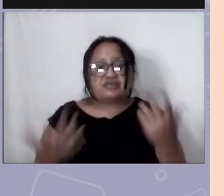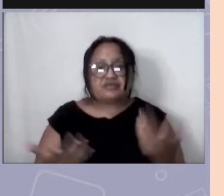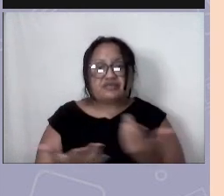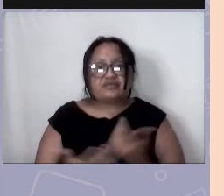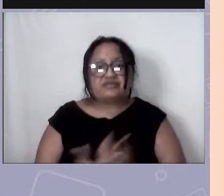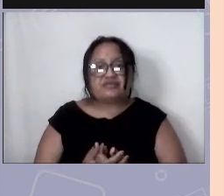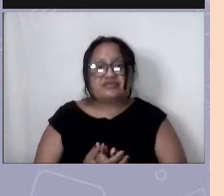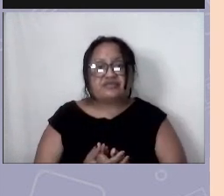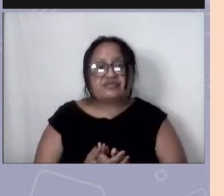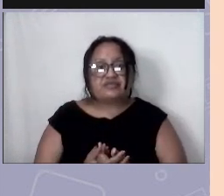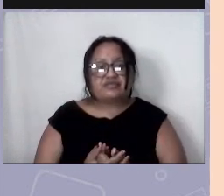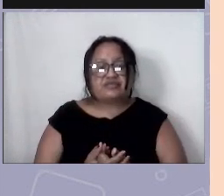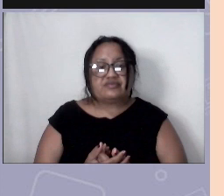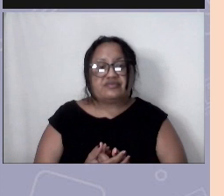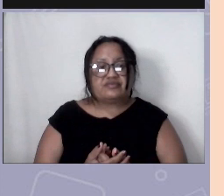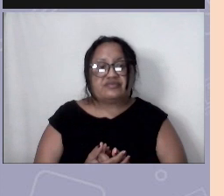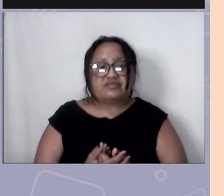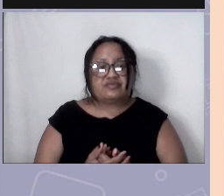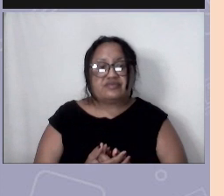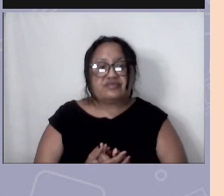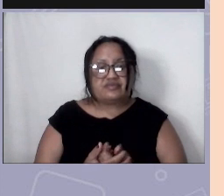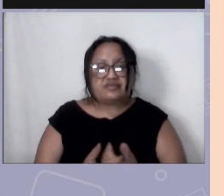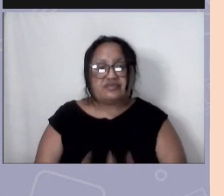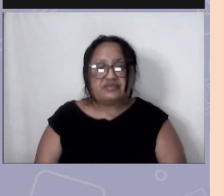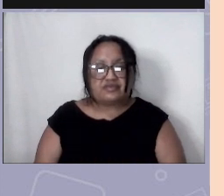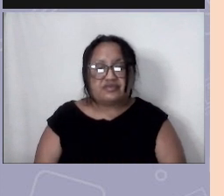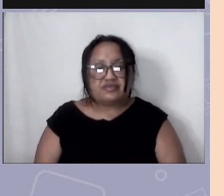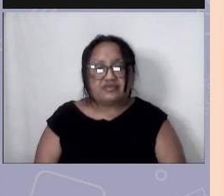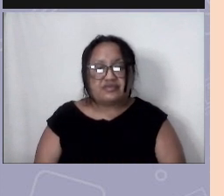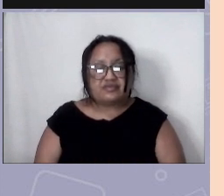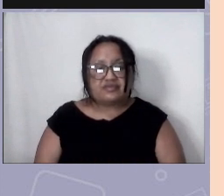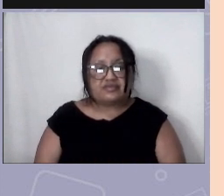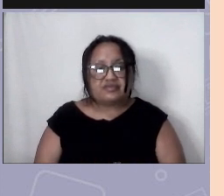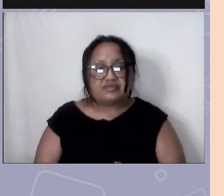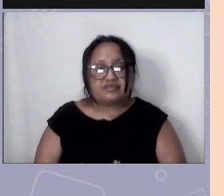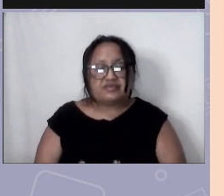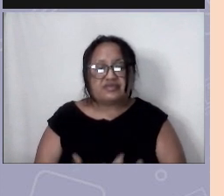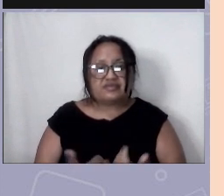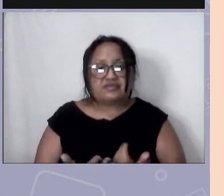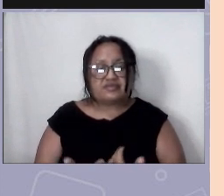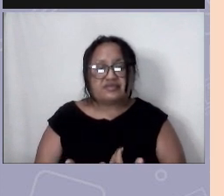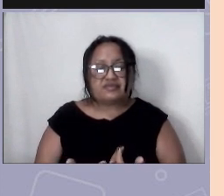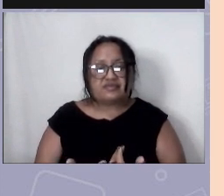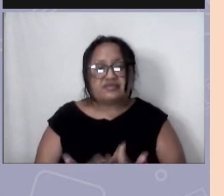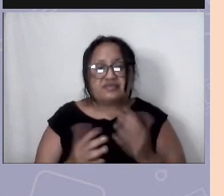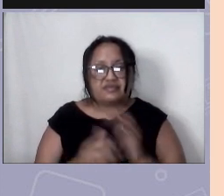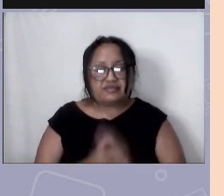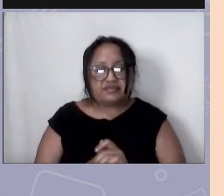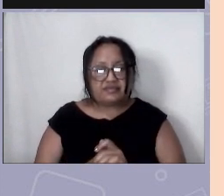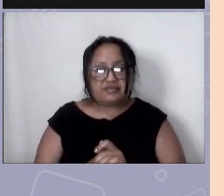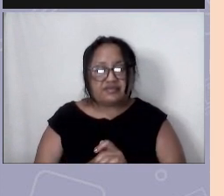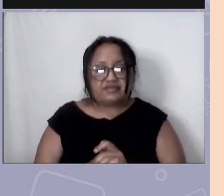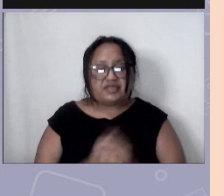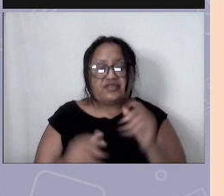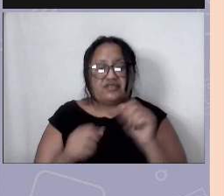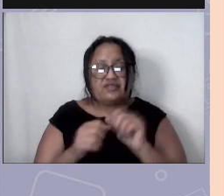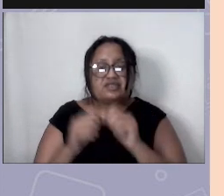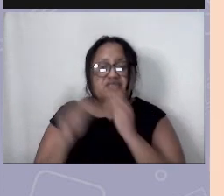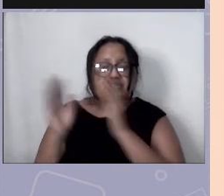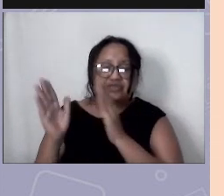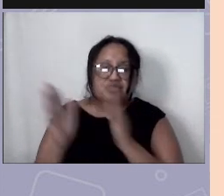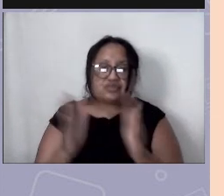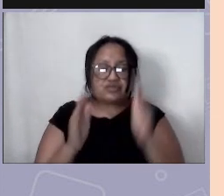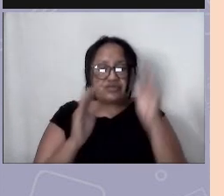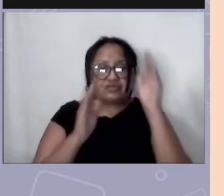letra B ele fala que participa da composição química da membrana plasmática faz parte da estrutura inclusive da membrana